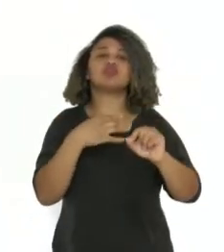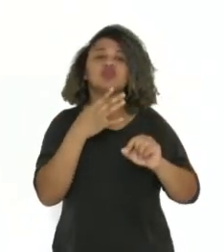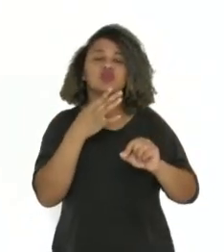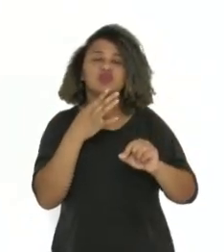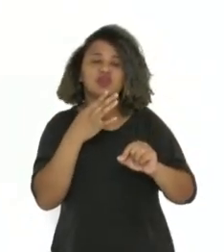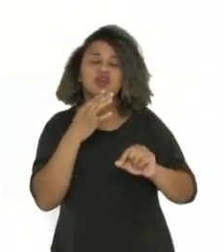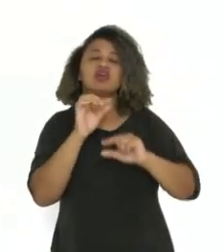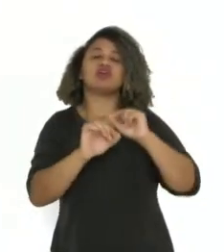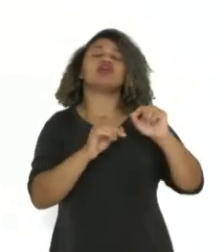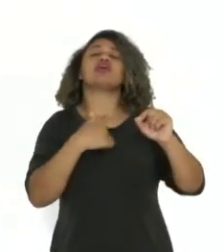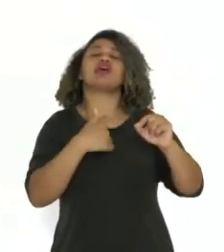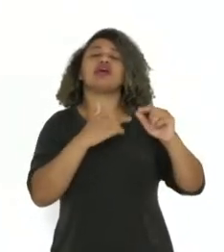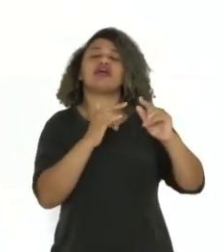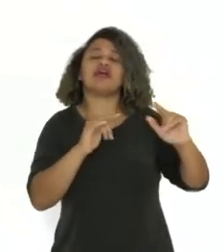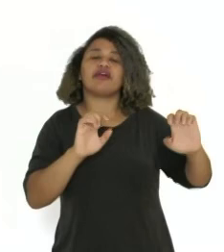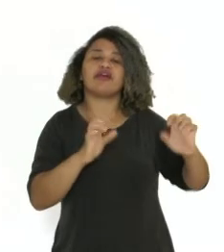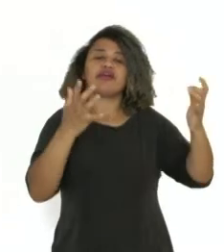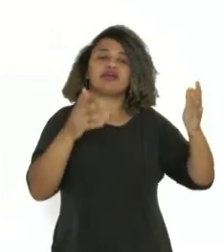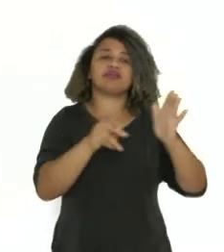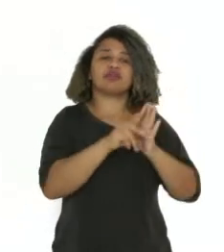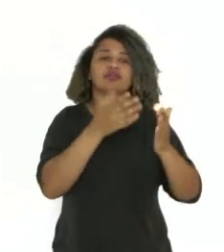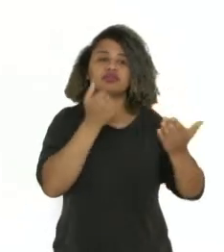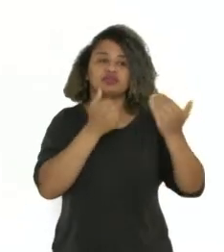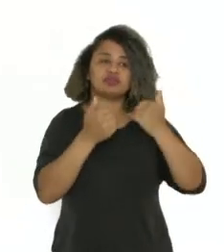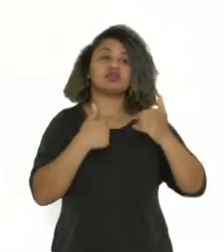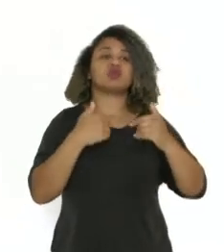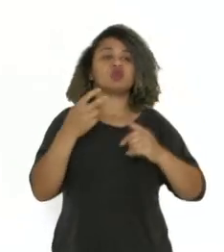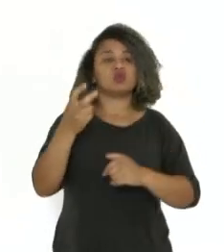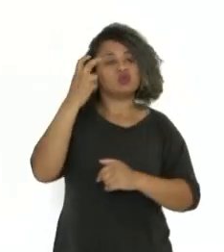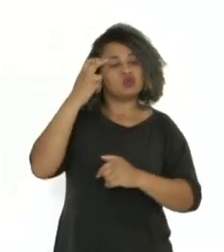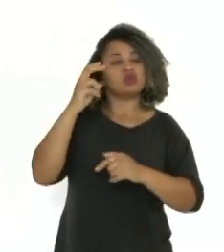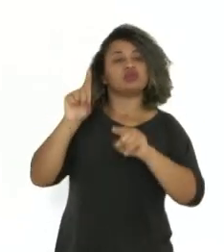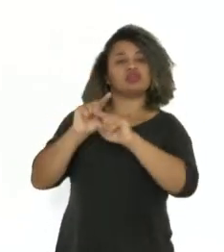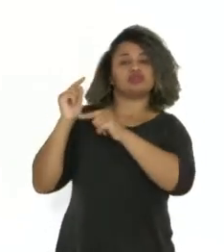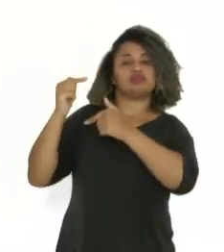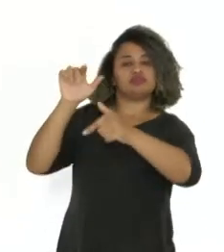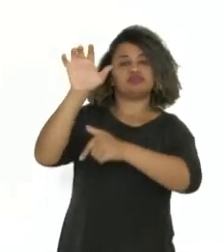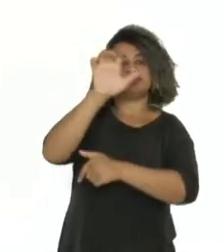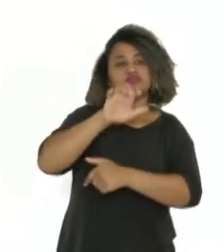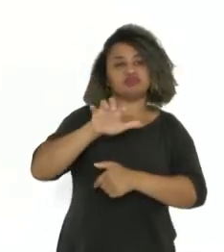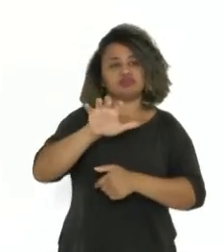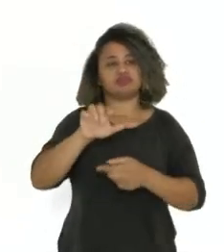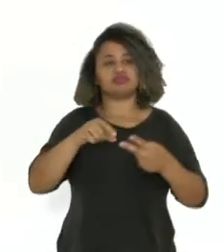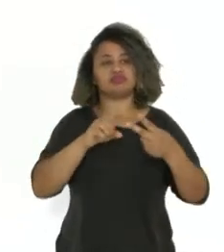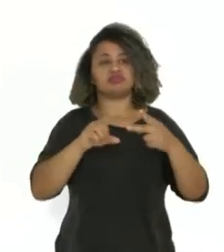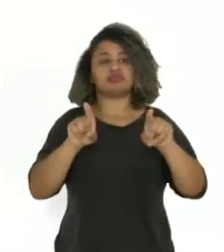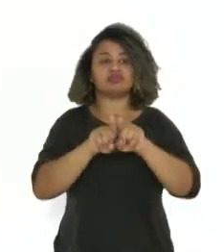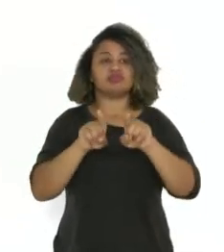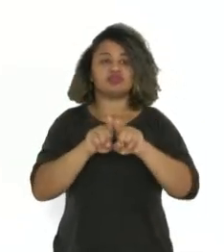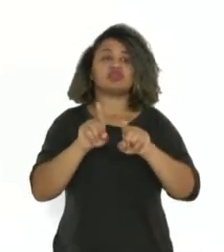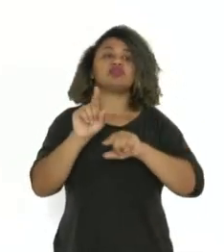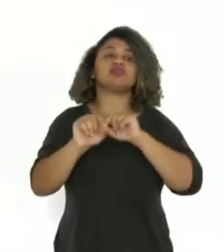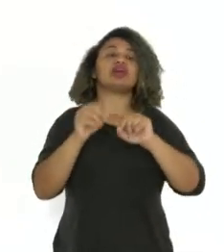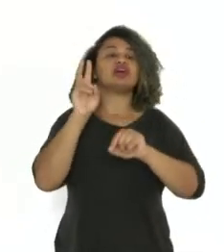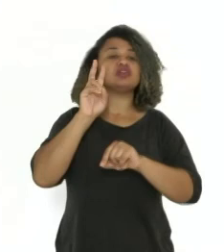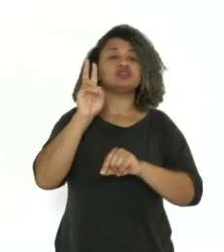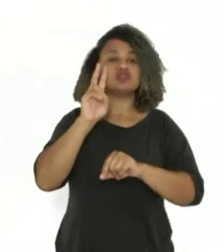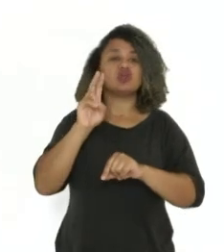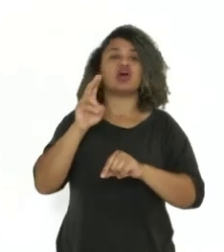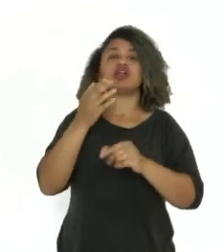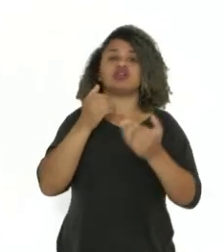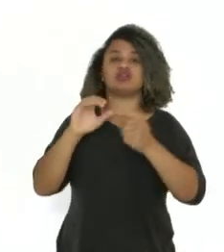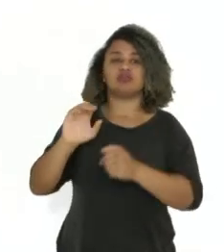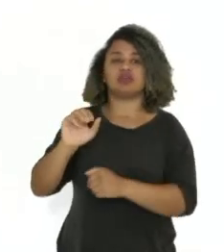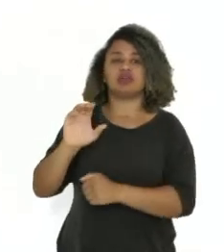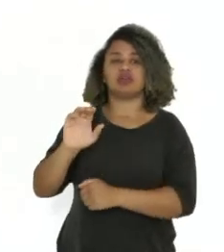feiras gastronômicas, suas culturas, tradições regionais e a história do prato típico peruano ceviche,